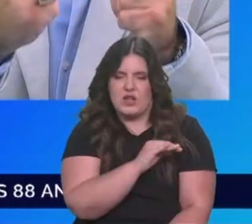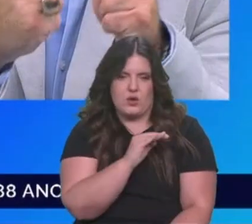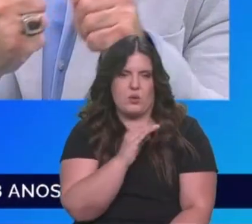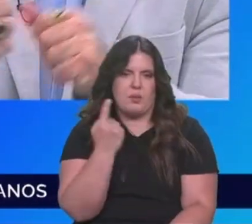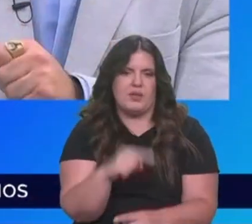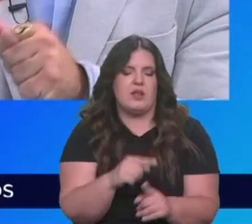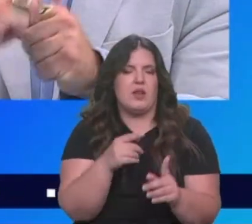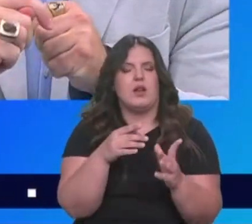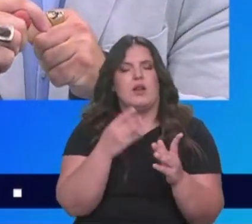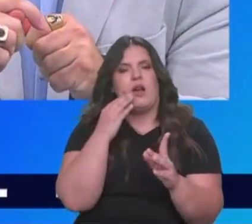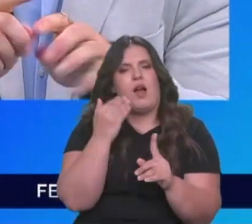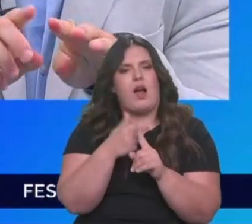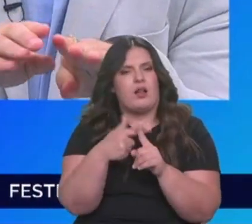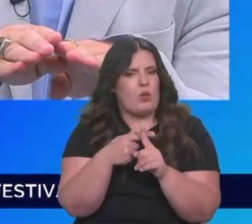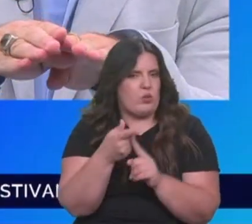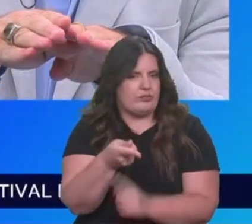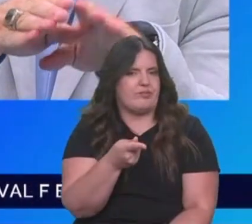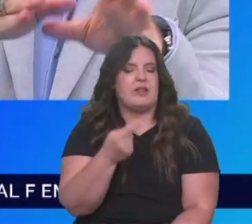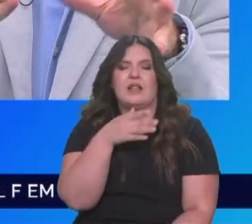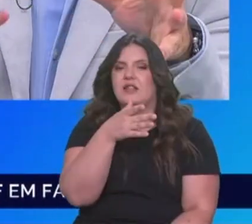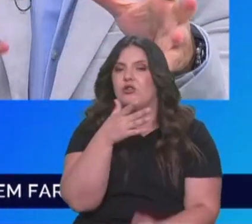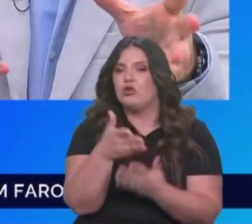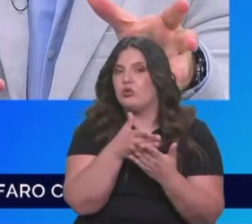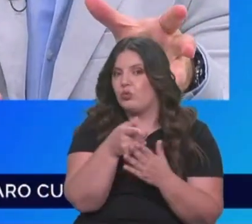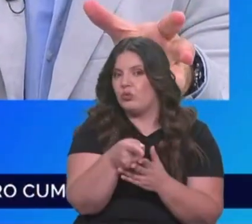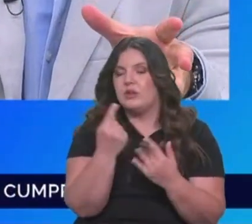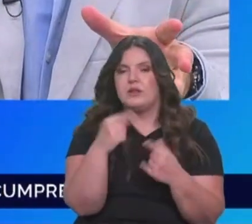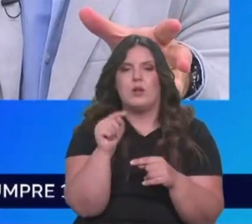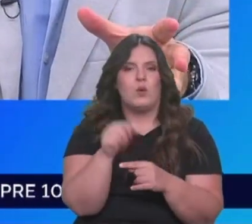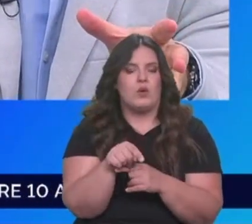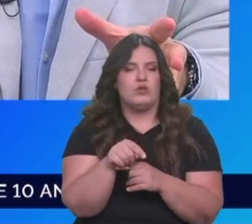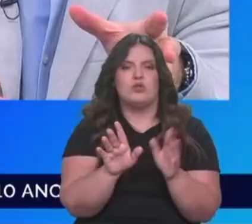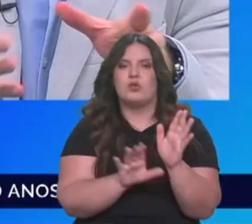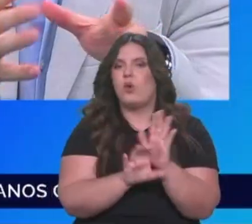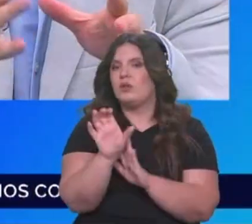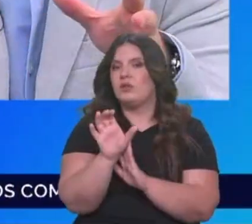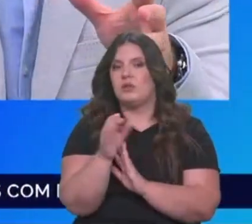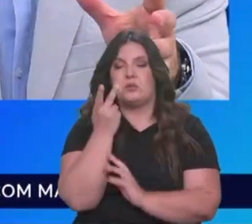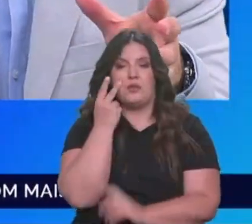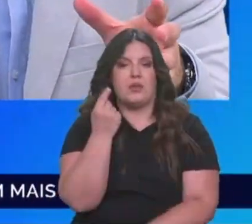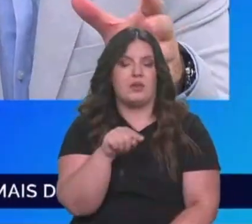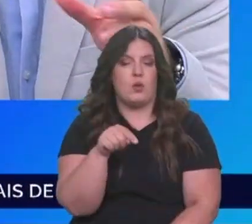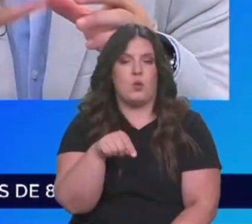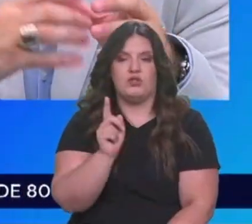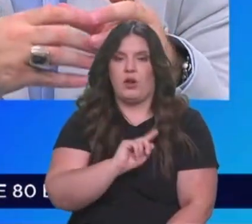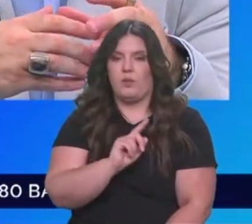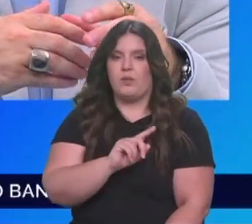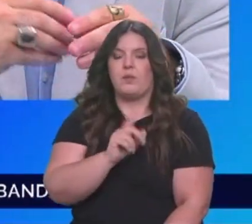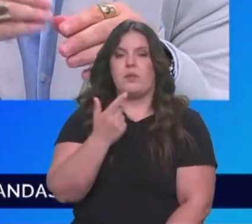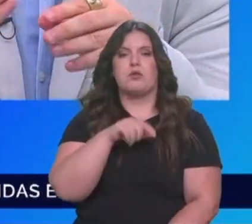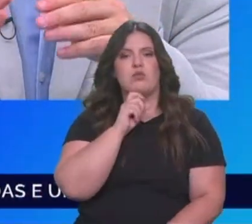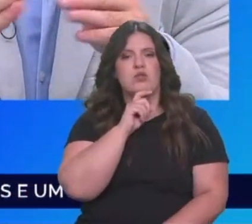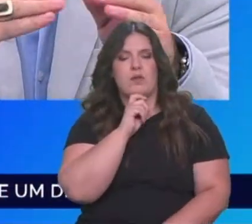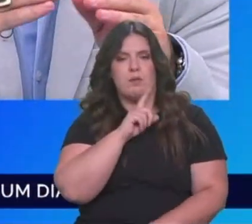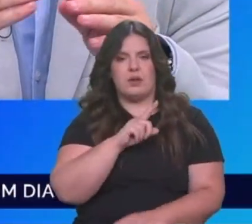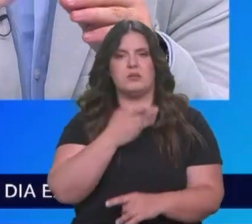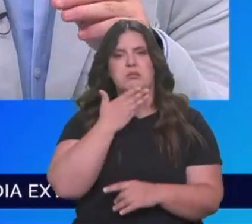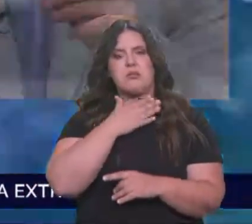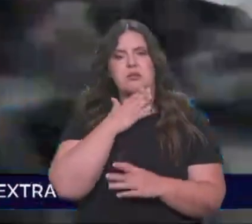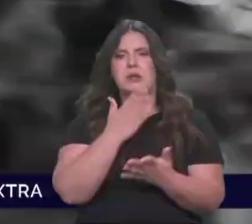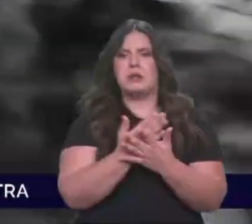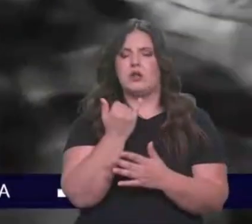ter essa fonte de calor. E é isto que diz este estudo. Terá hoje condições para albergar vida? Hoje não. Mas provavelmente, pelo menos até